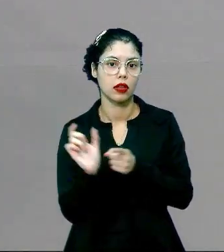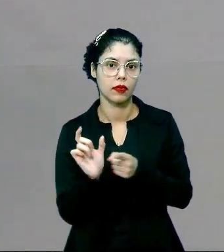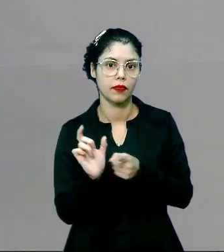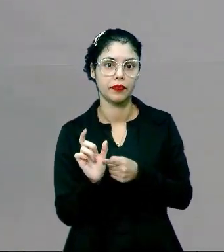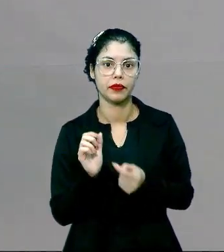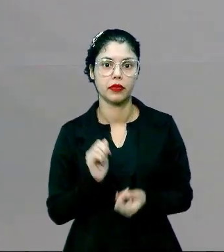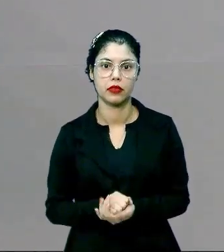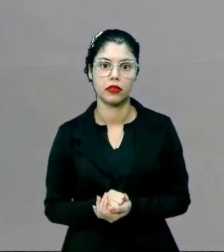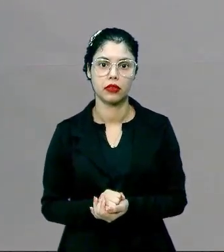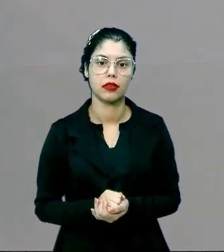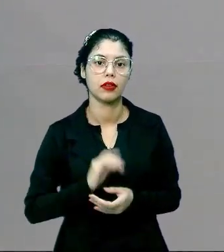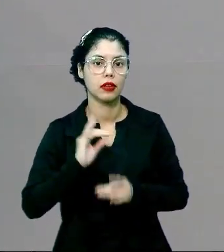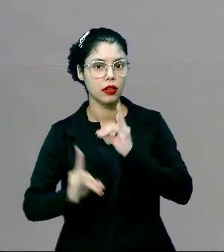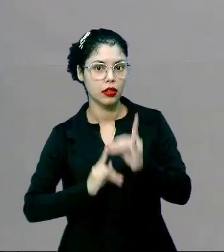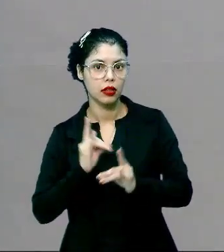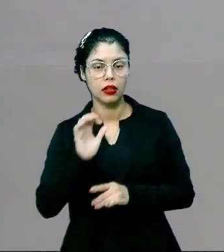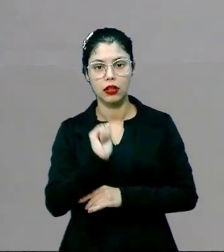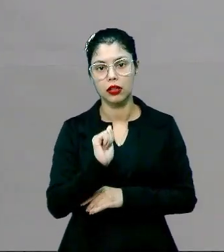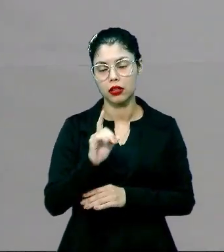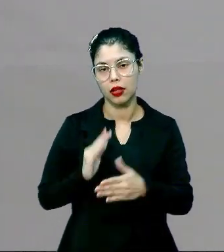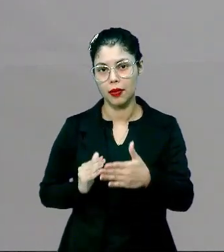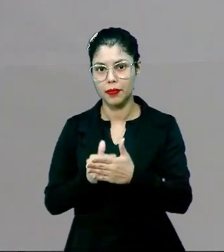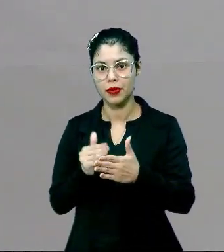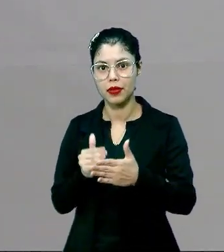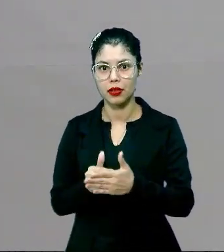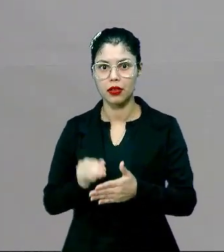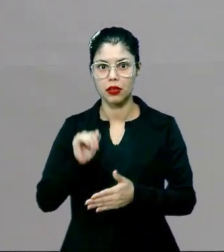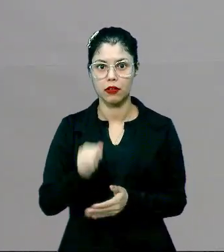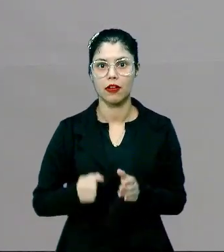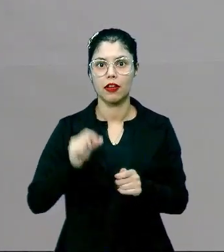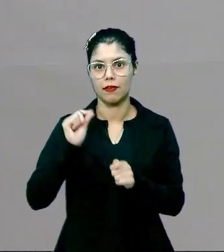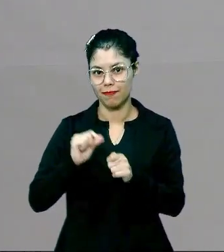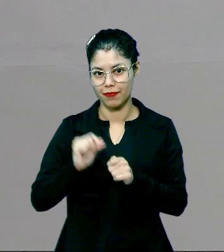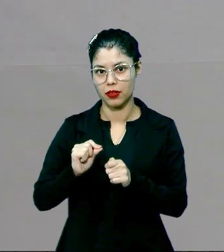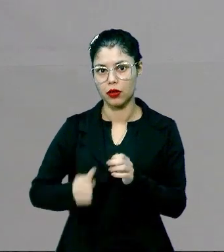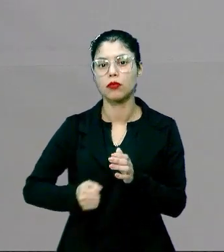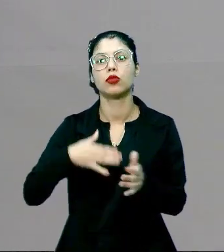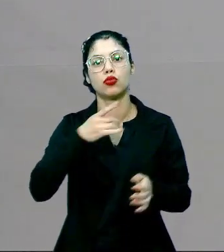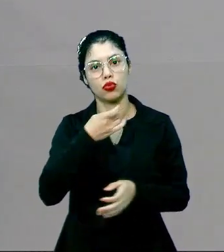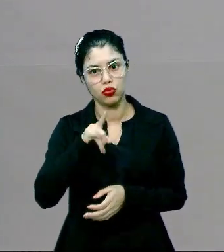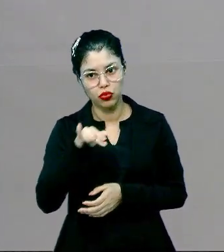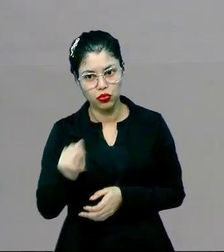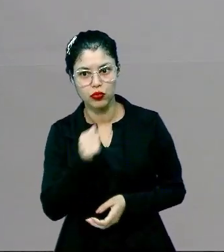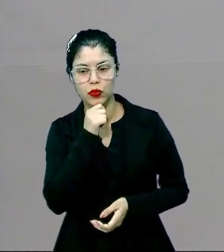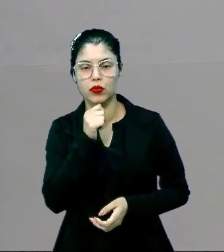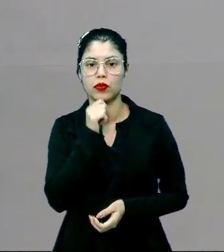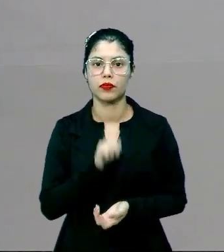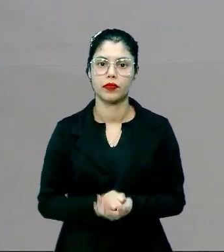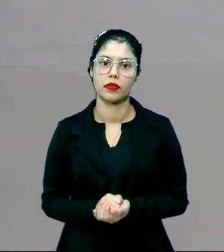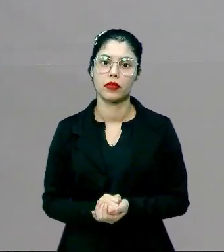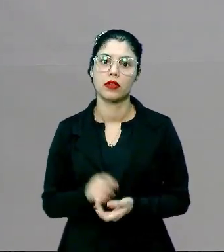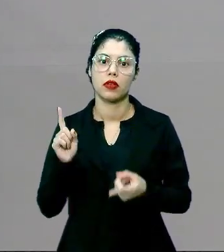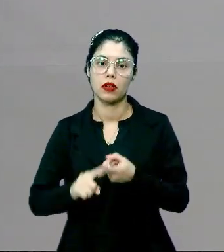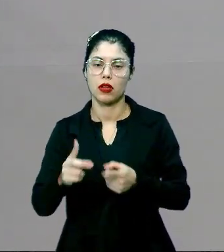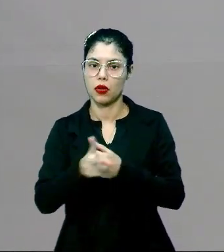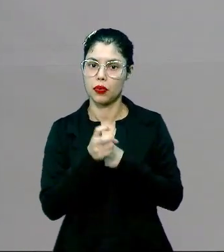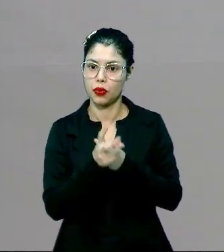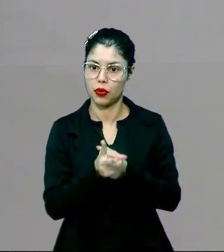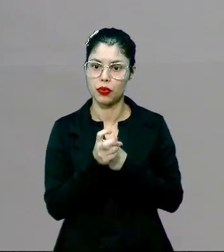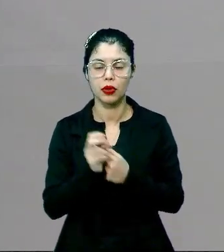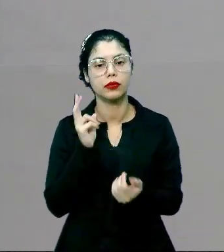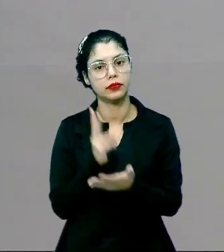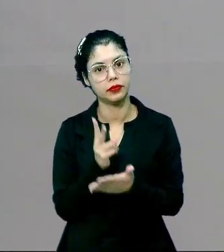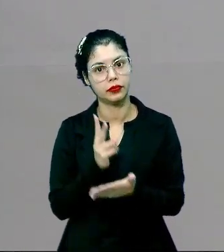palavras, pessoal, esse hormônio ADH impede que você urine muito. Exatamente. Por quê? Porque ele faz a reabsorção